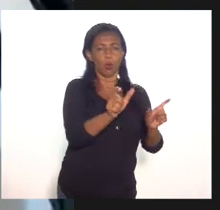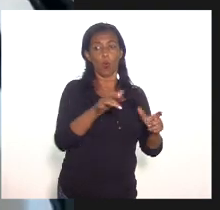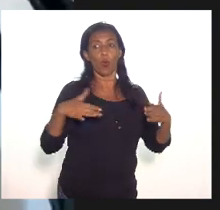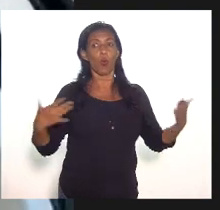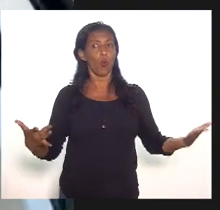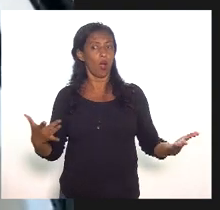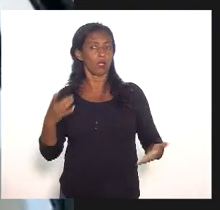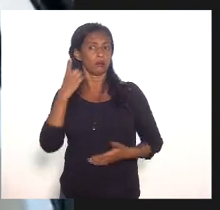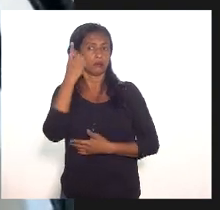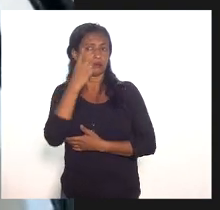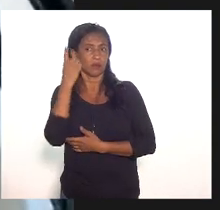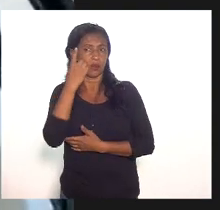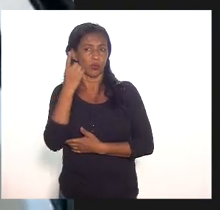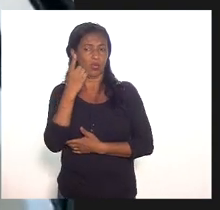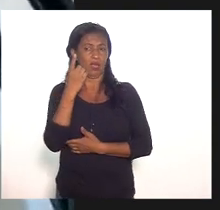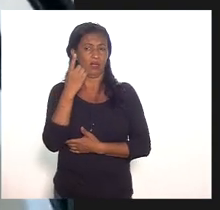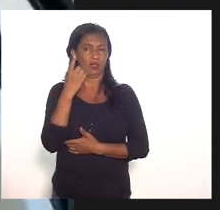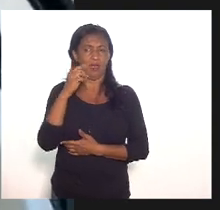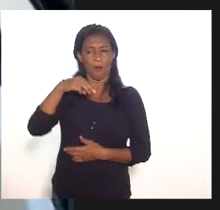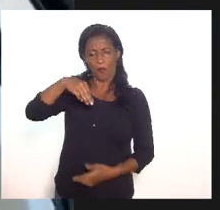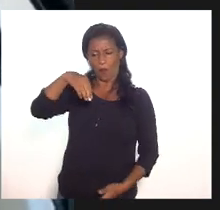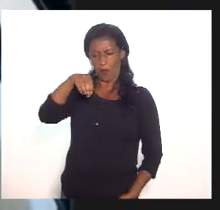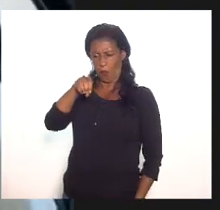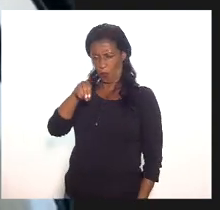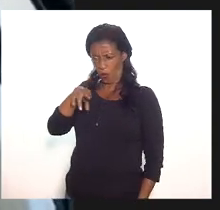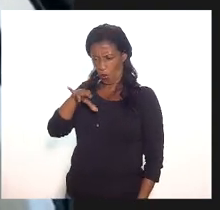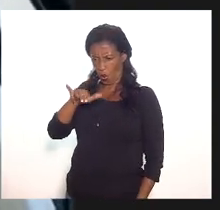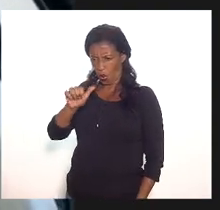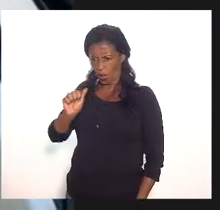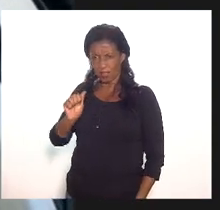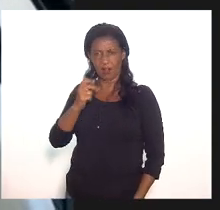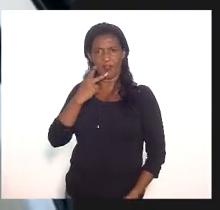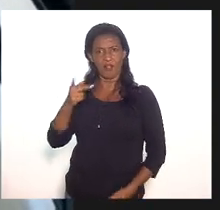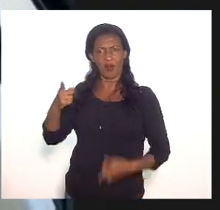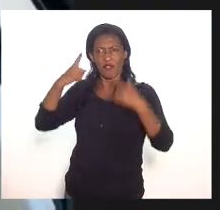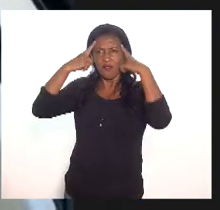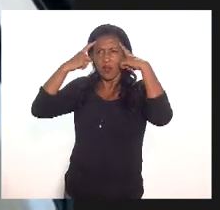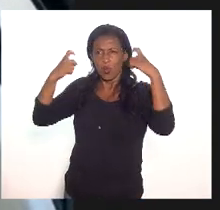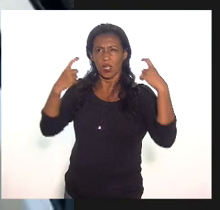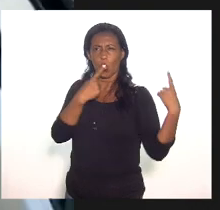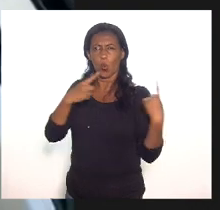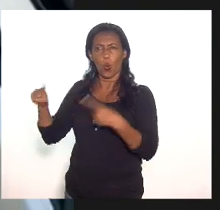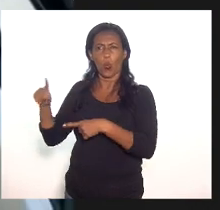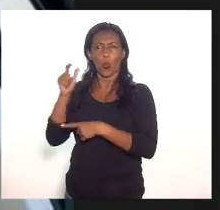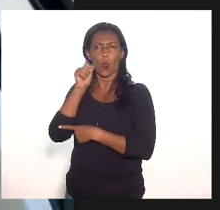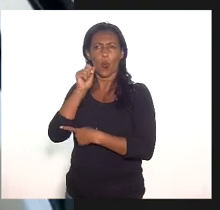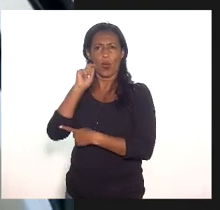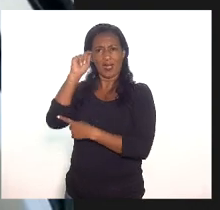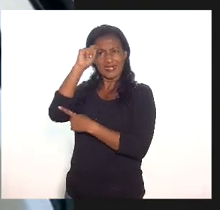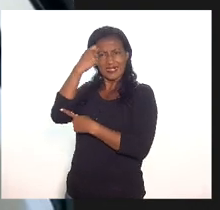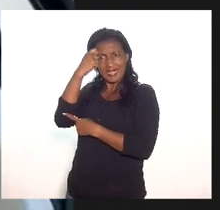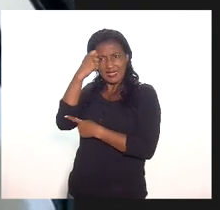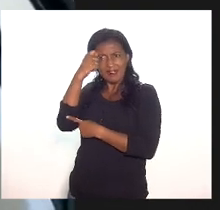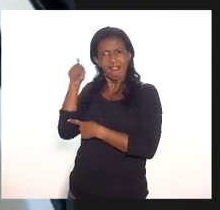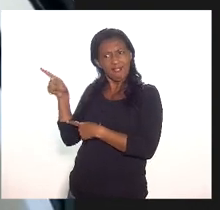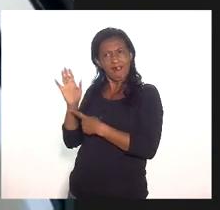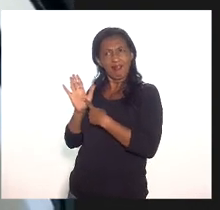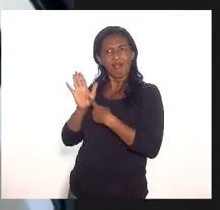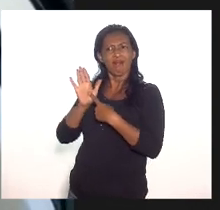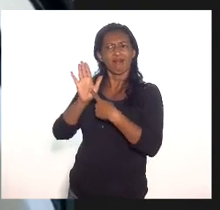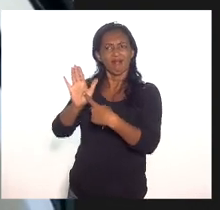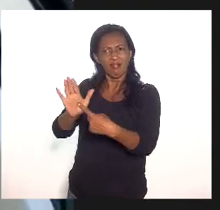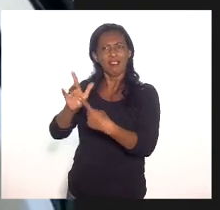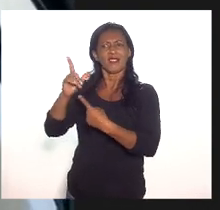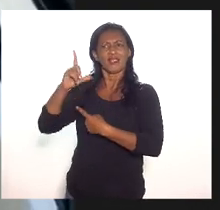diz que aumentou a violência doméstica em mulher, contra mulheres negras, ela quer indicar que existe uma